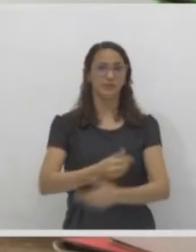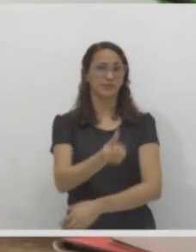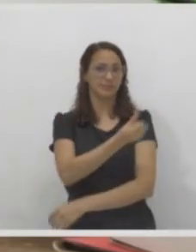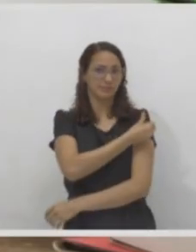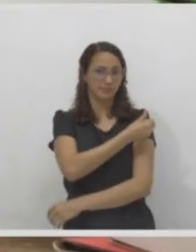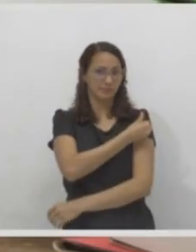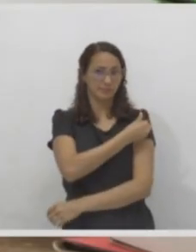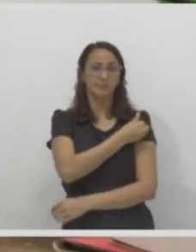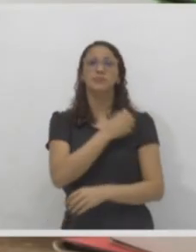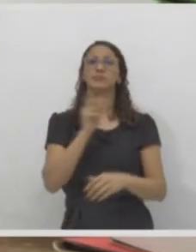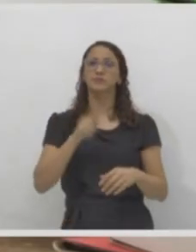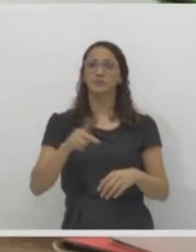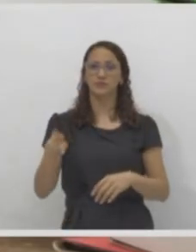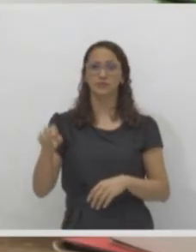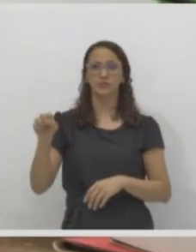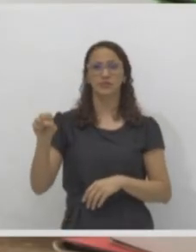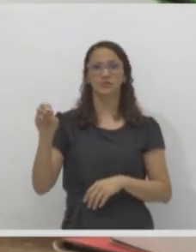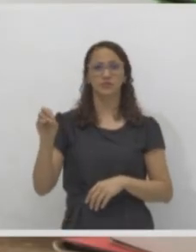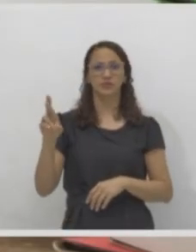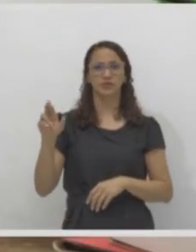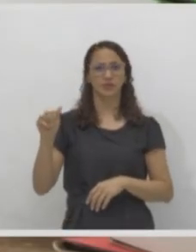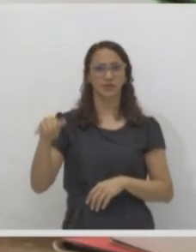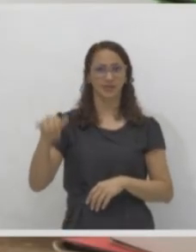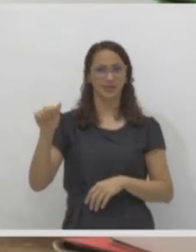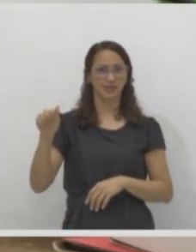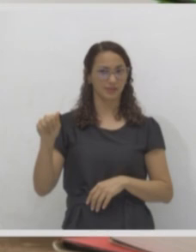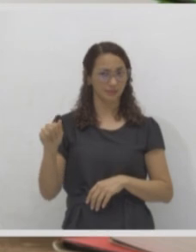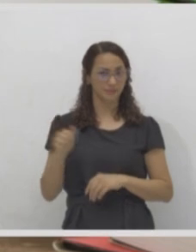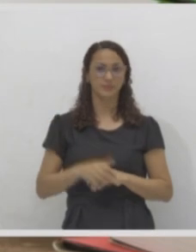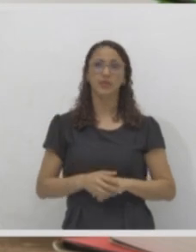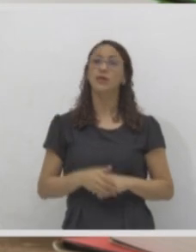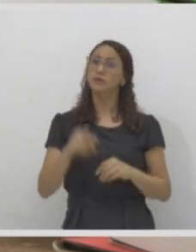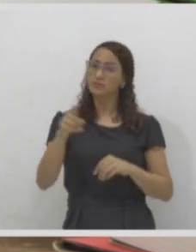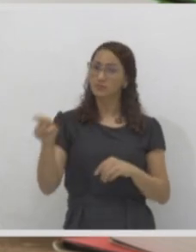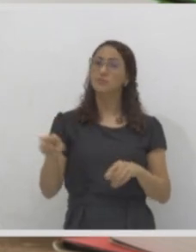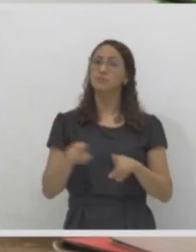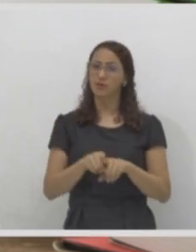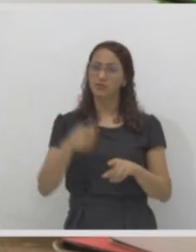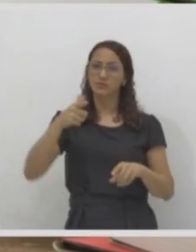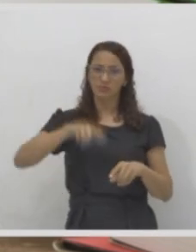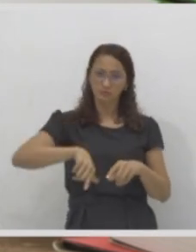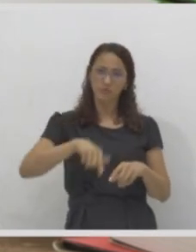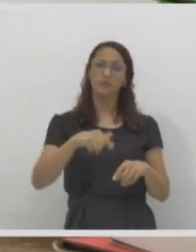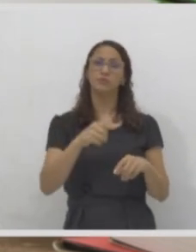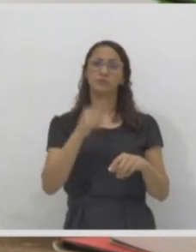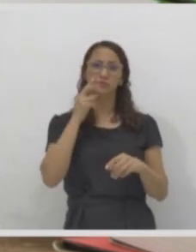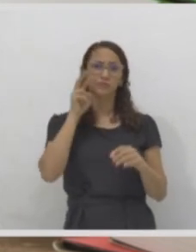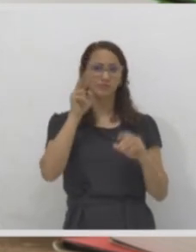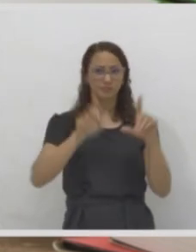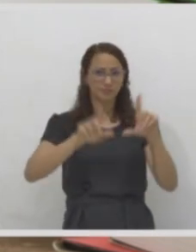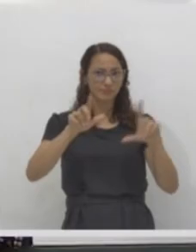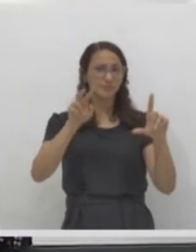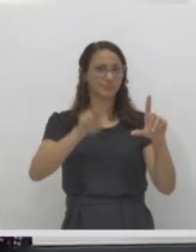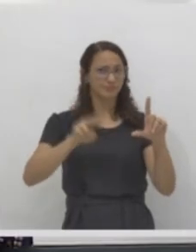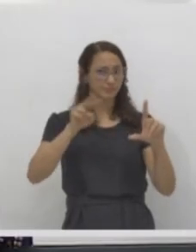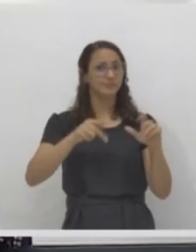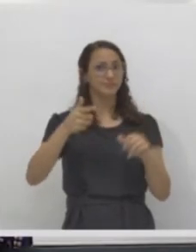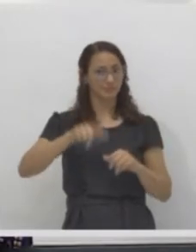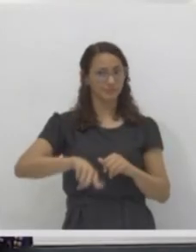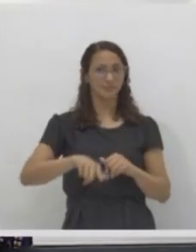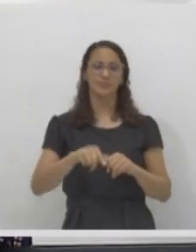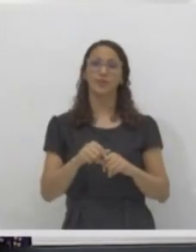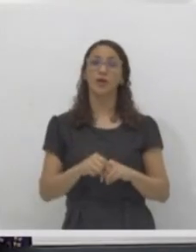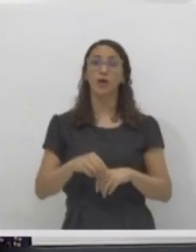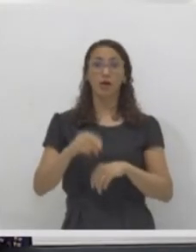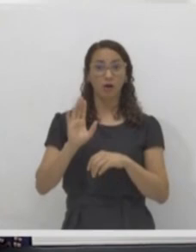da professora Soraya. E vocês podem estar consultando, assistindo mais vezes, tá? Tenho um recadinho para você. Nós vamos entrar de